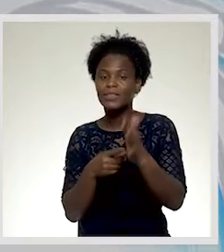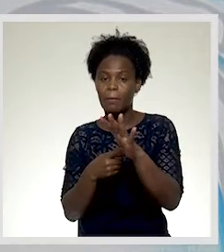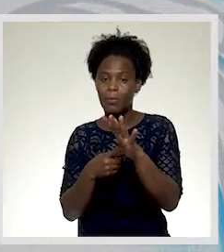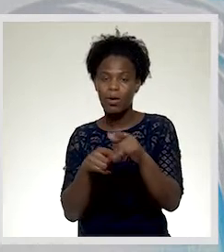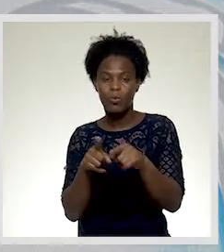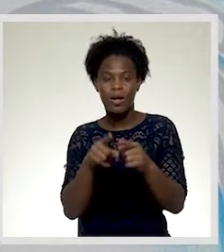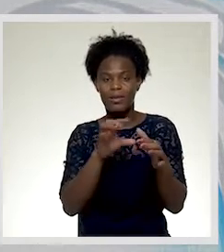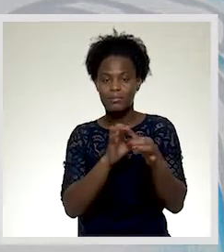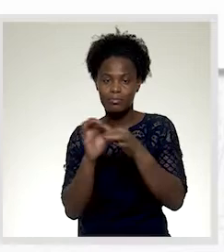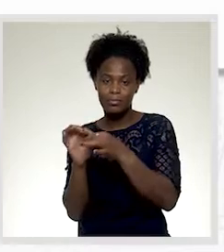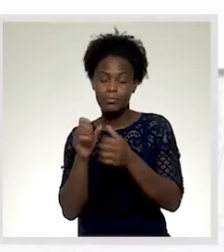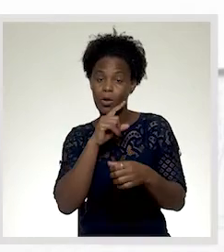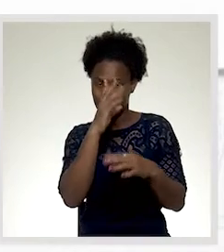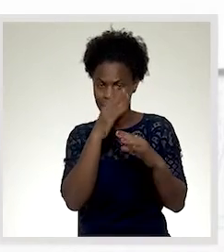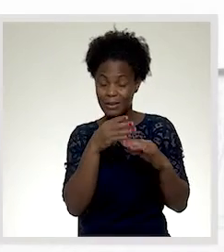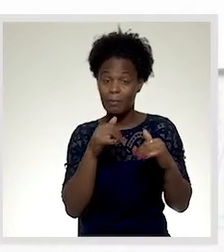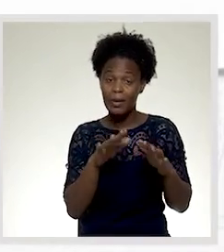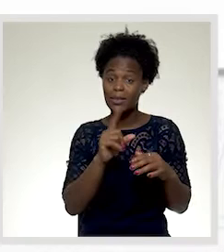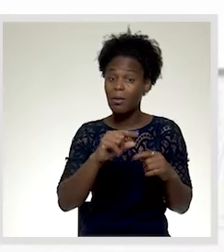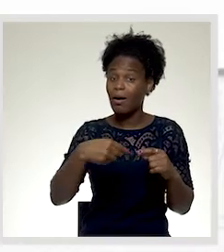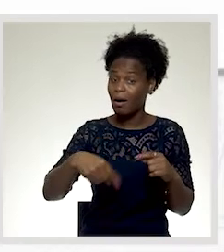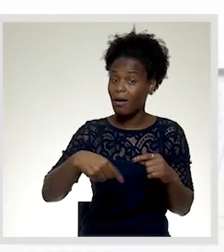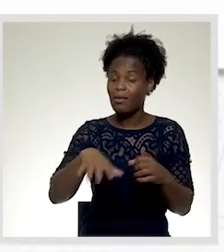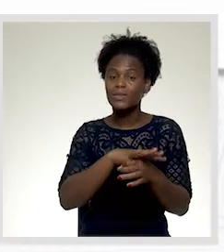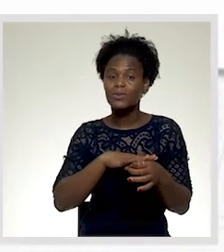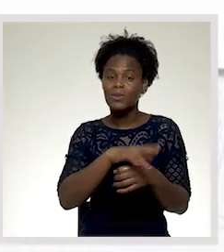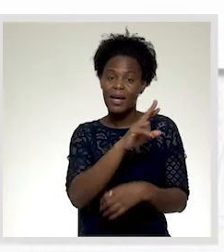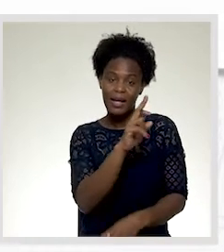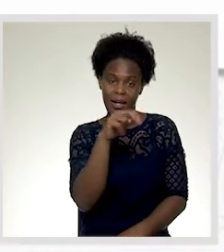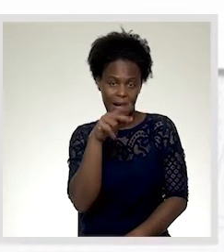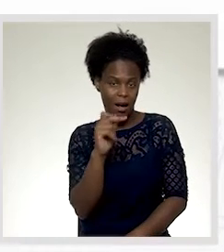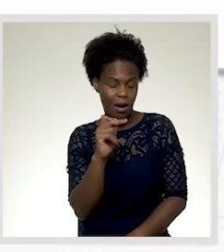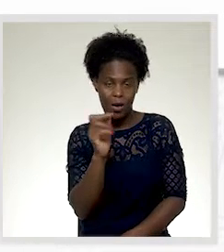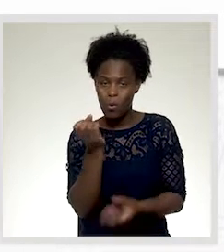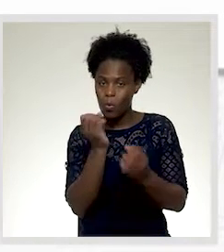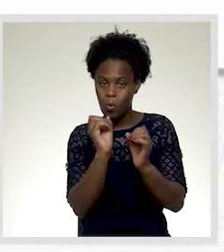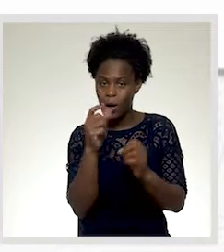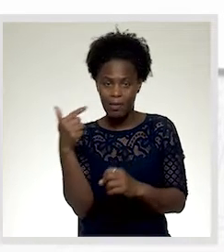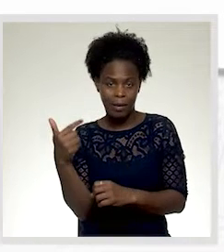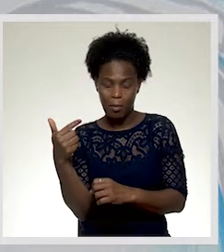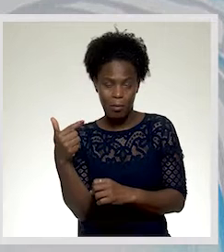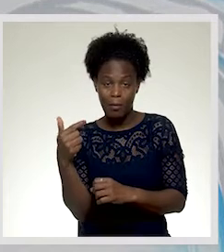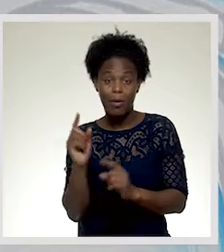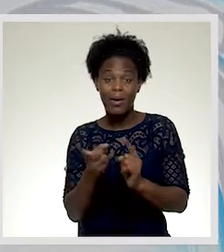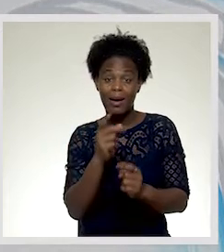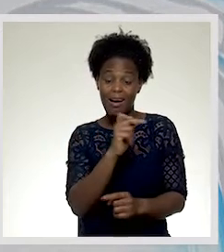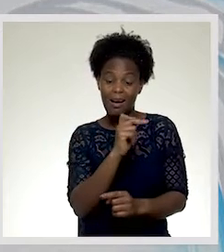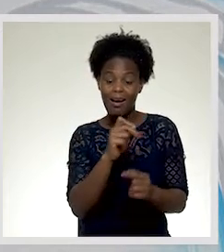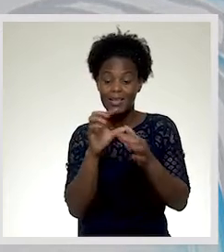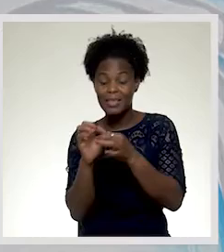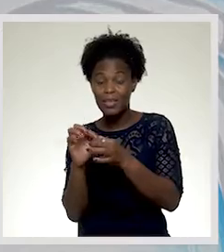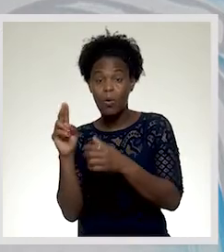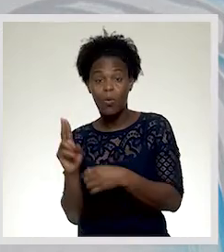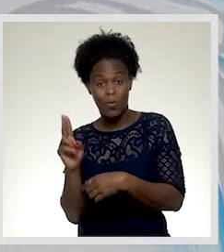aqui é o exemplo típico da ligação que pode ocorrer. Mas também temos casos do RNA que não possuem a timina,